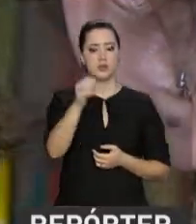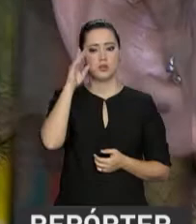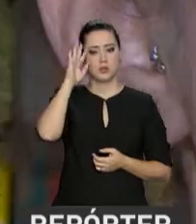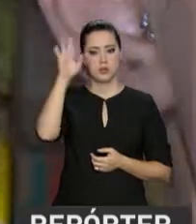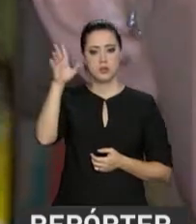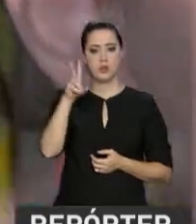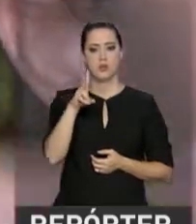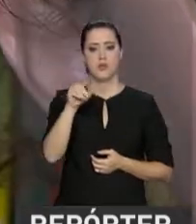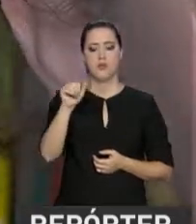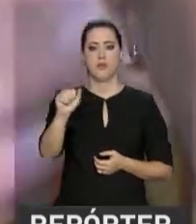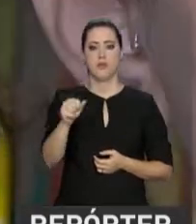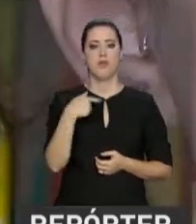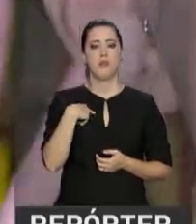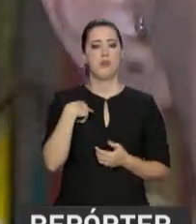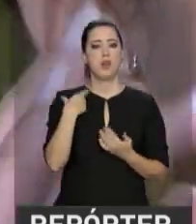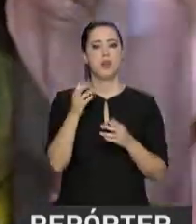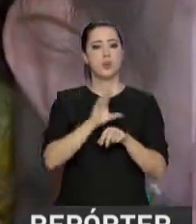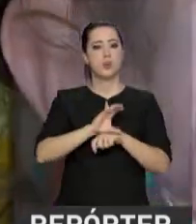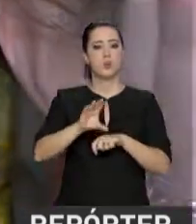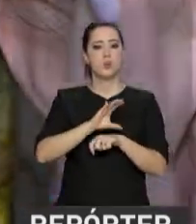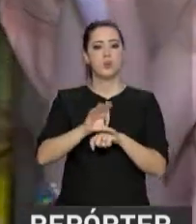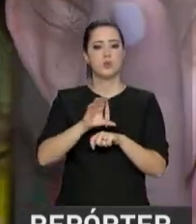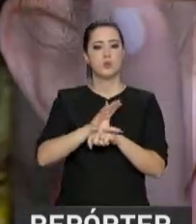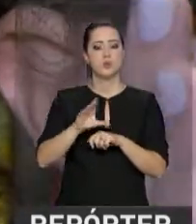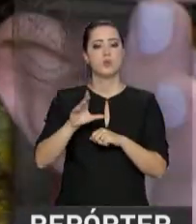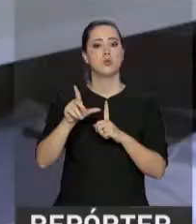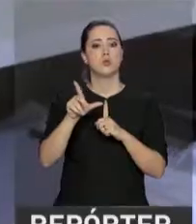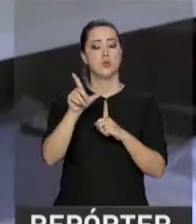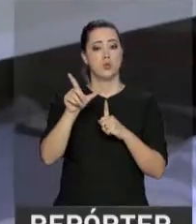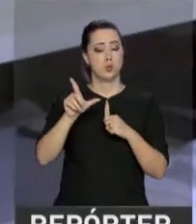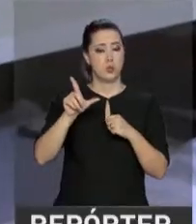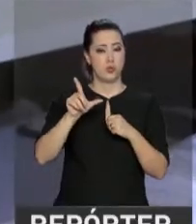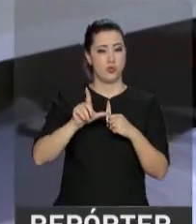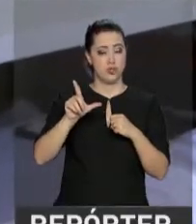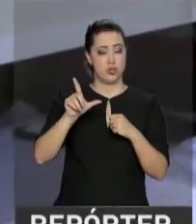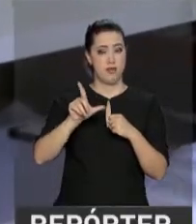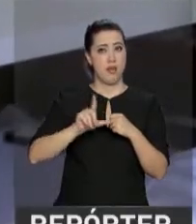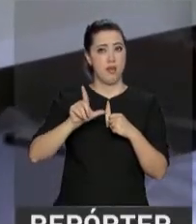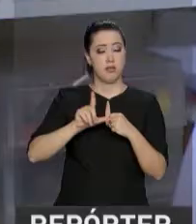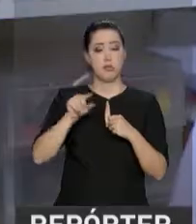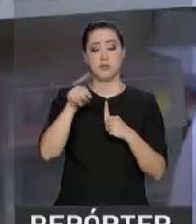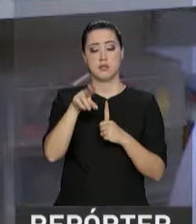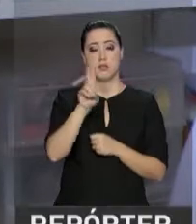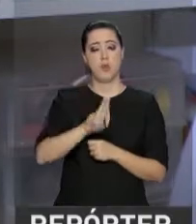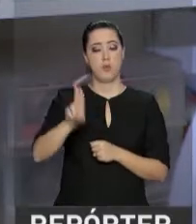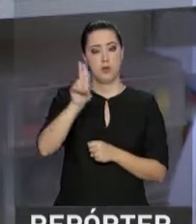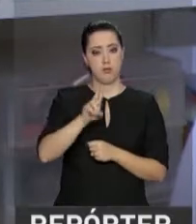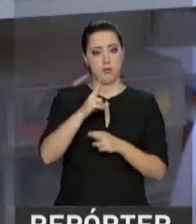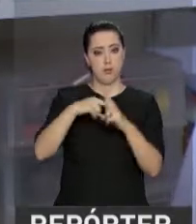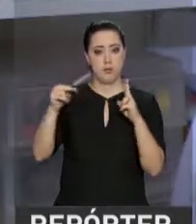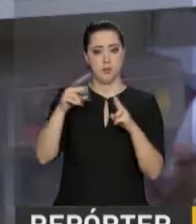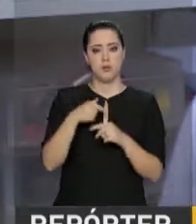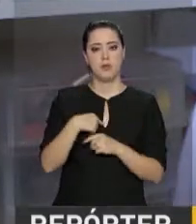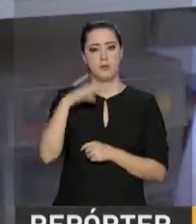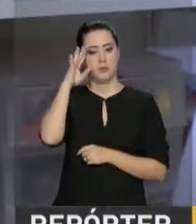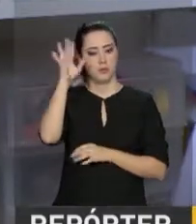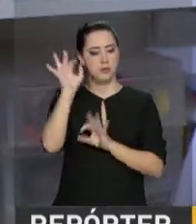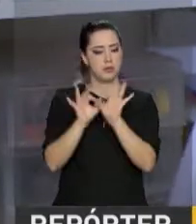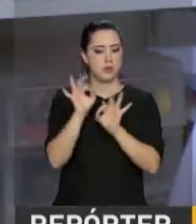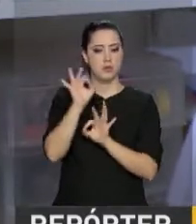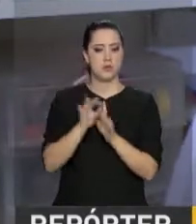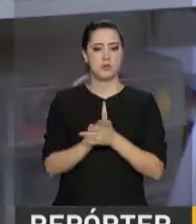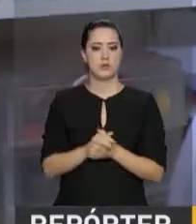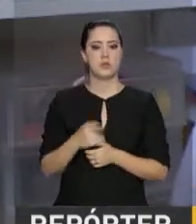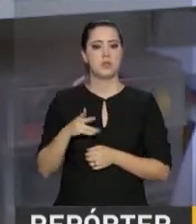sonhada vaga no curso de letras na universidade de brasília e já planeja o futuro é sempre gostei de escrever e telê